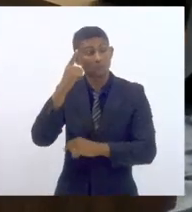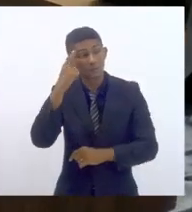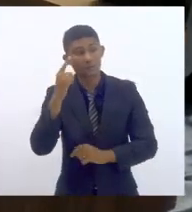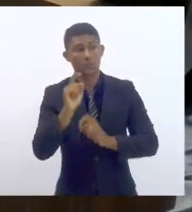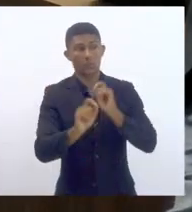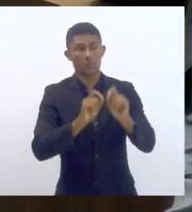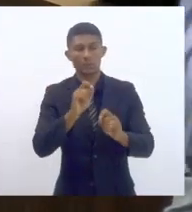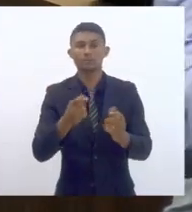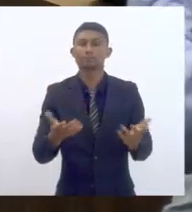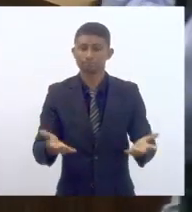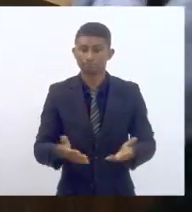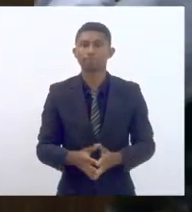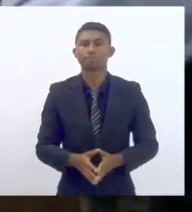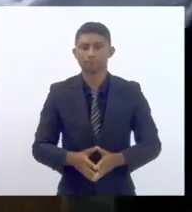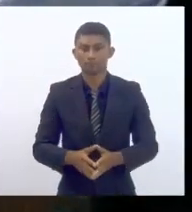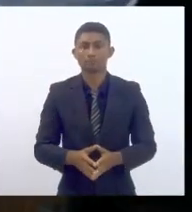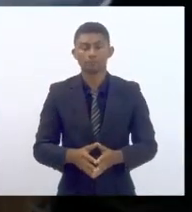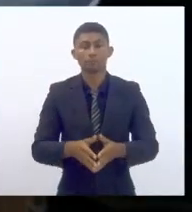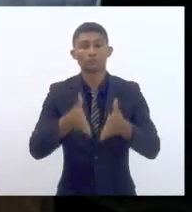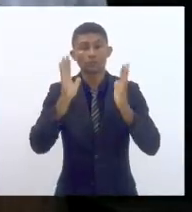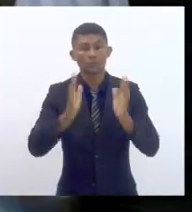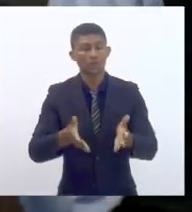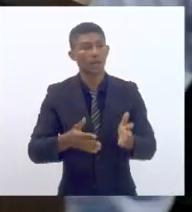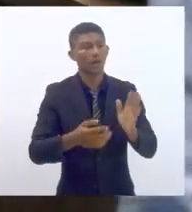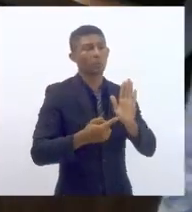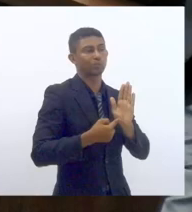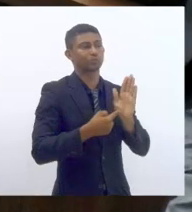foi publicado o veto...